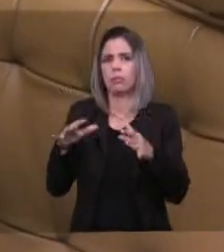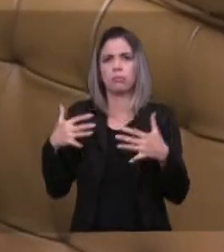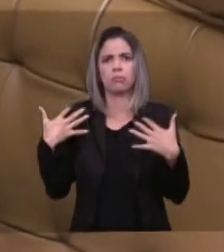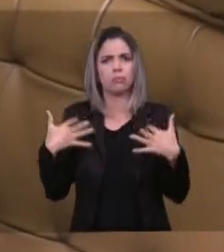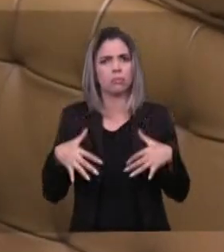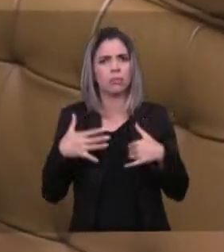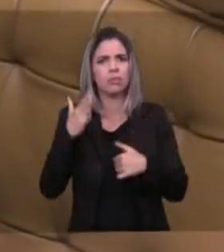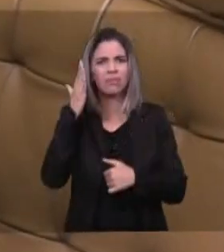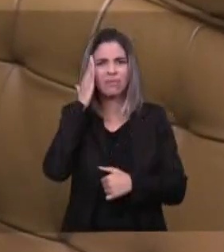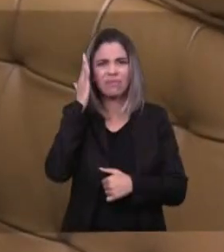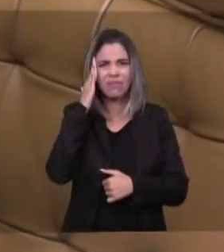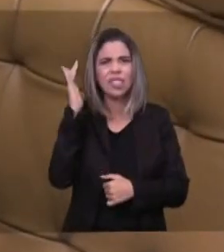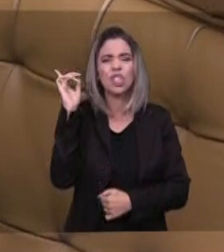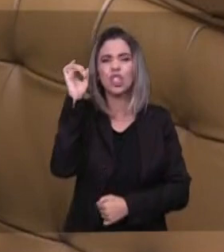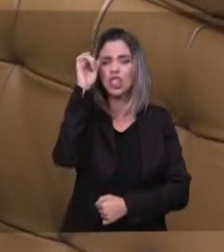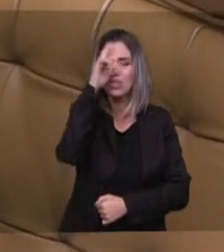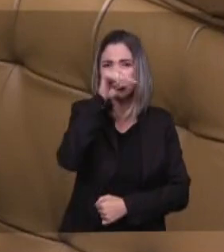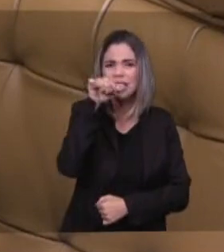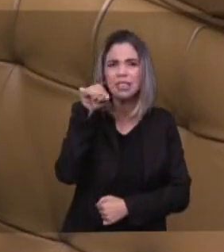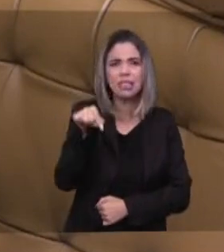para nós?